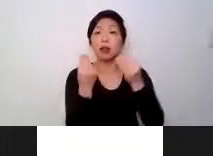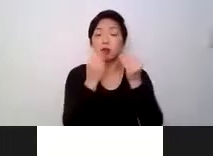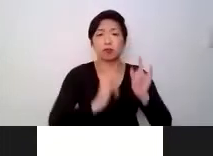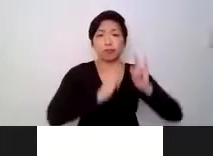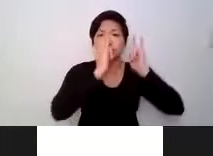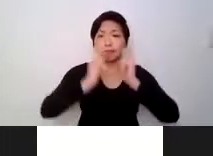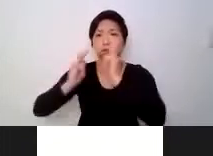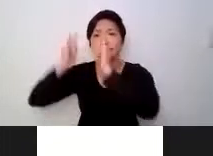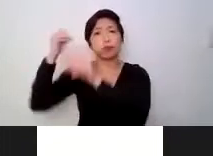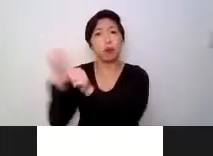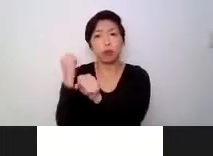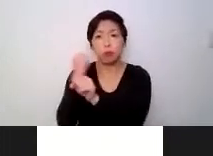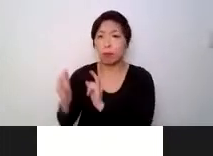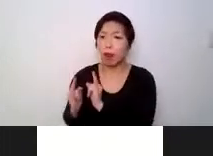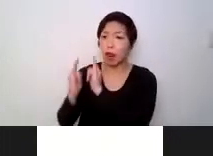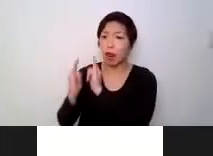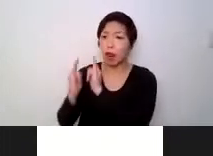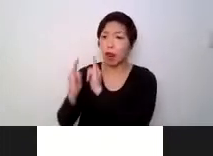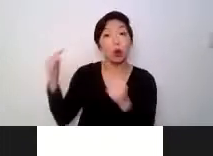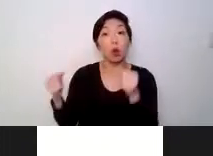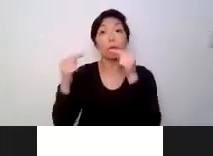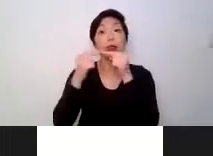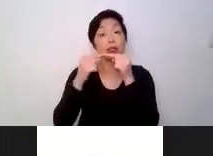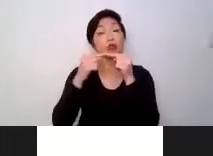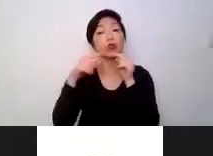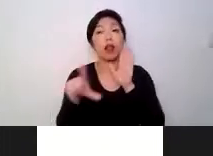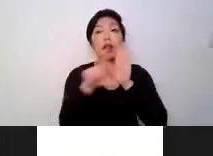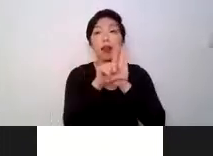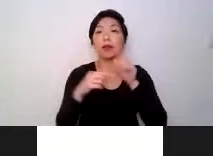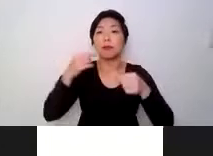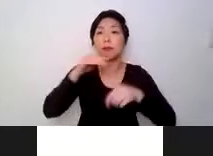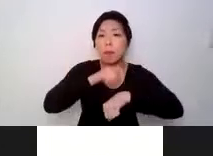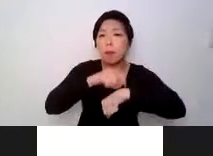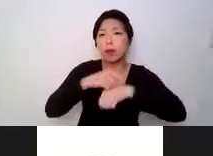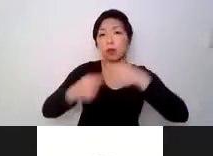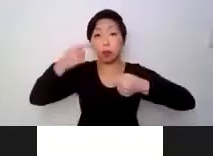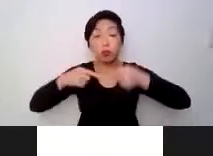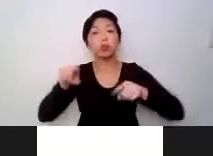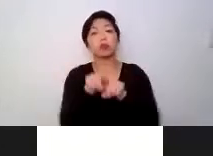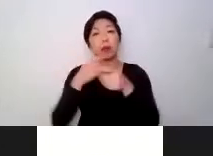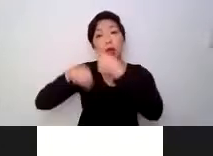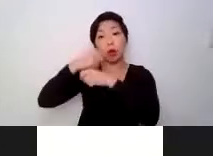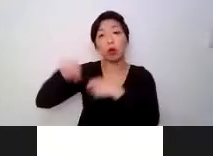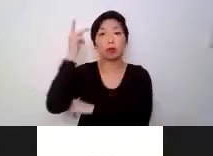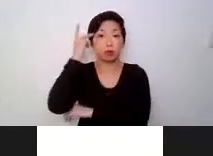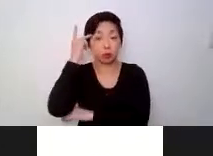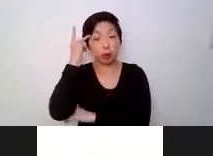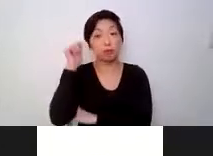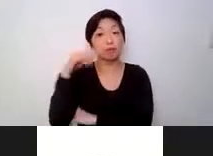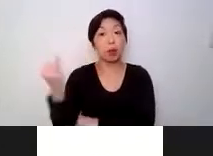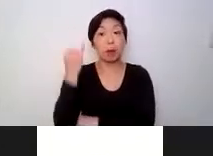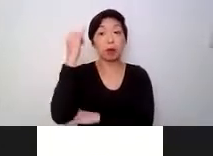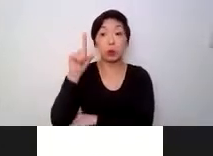transformações políticas e econômicas que a cidade de São Paulo estava passando, né. É importante falar aqui que essa região da